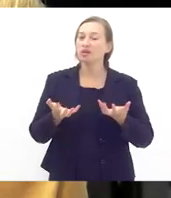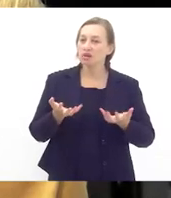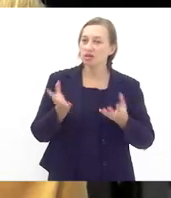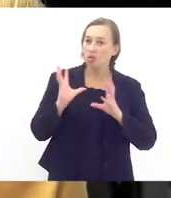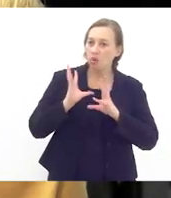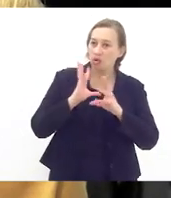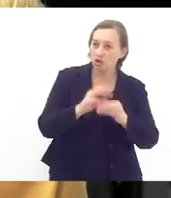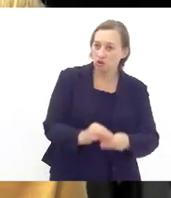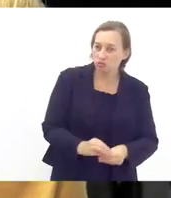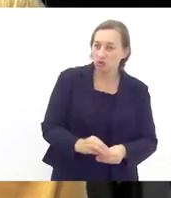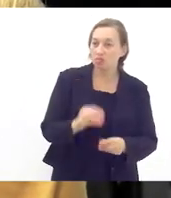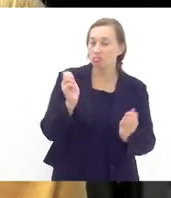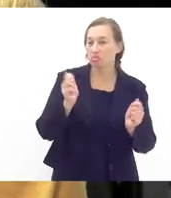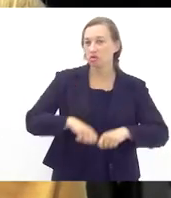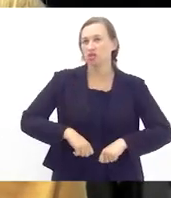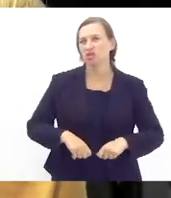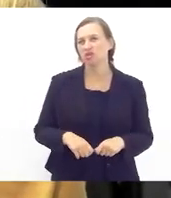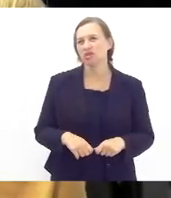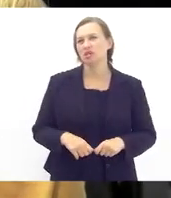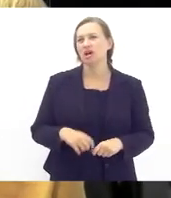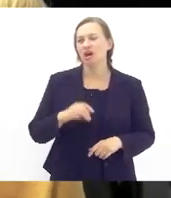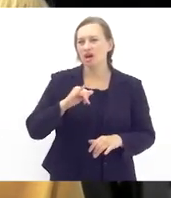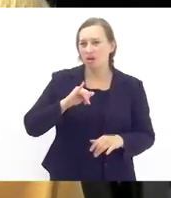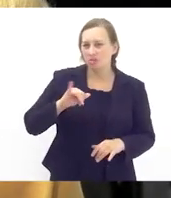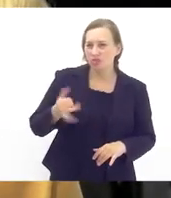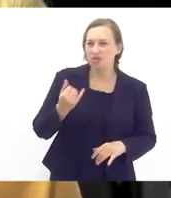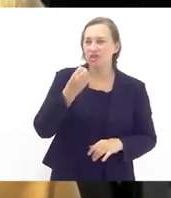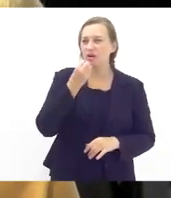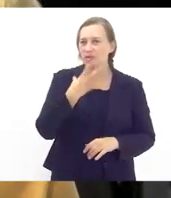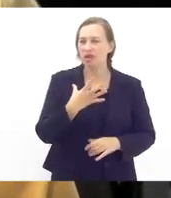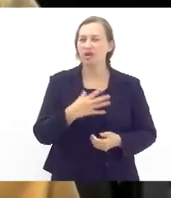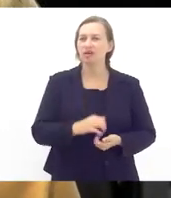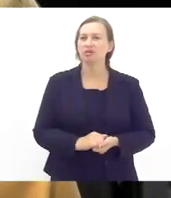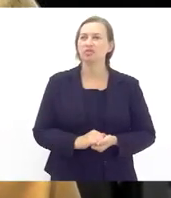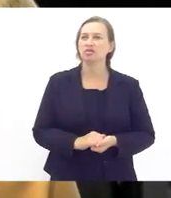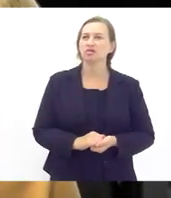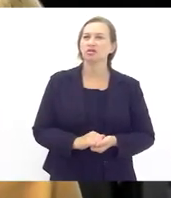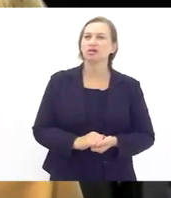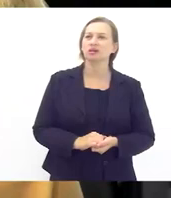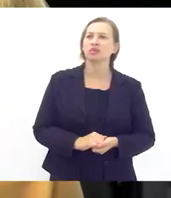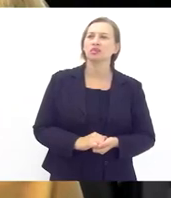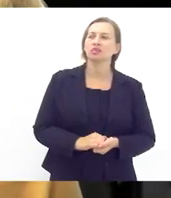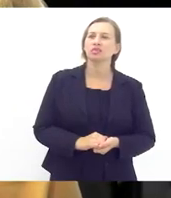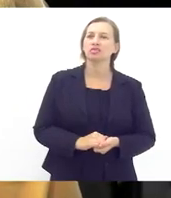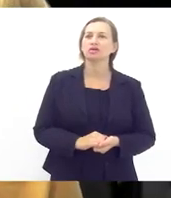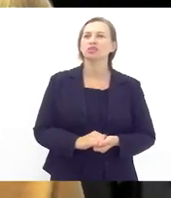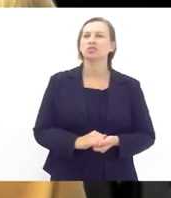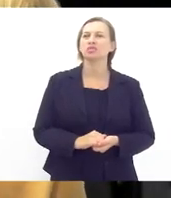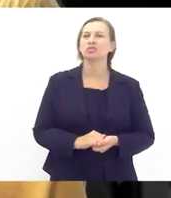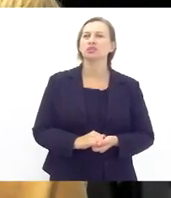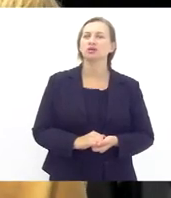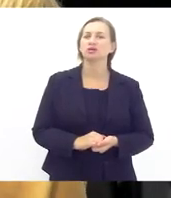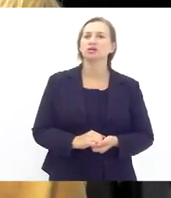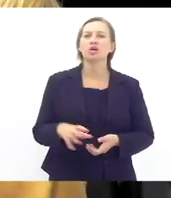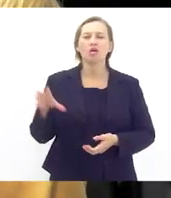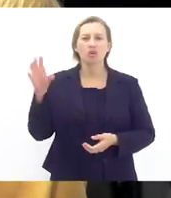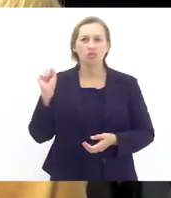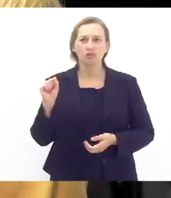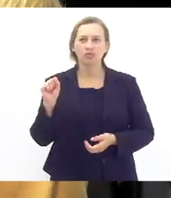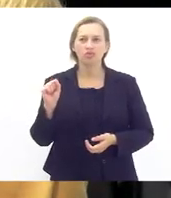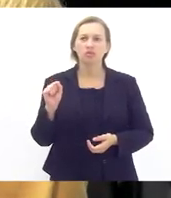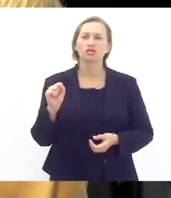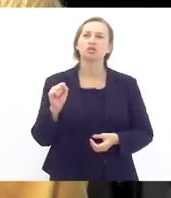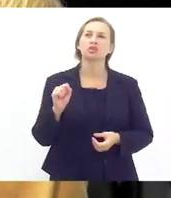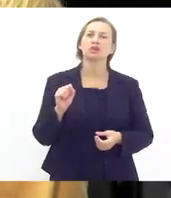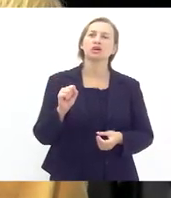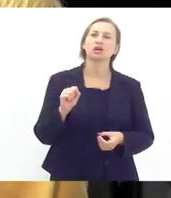ser mais breve possível porque para a gente aproveitar bastante essa oportunidade aqui de ouvir de